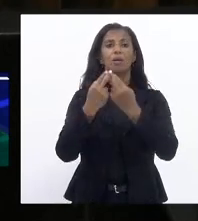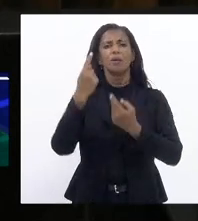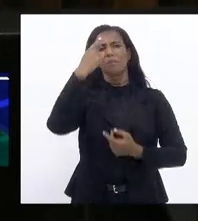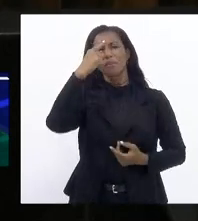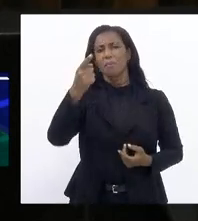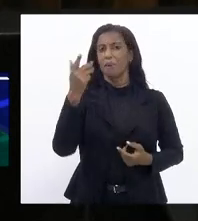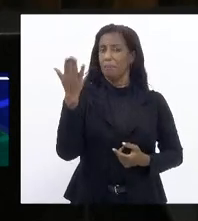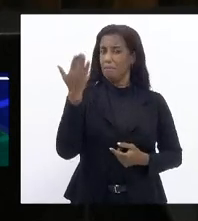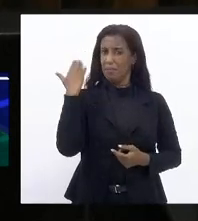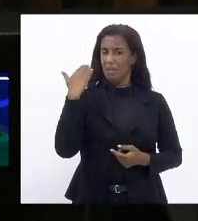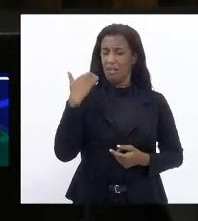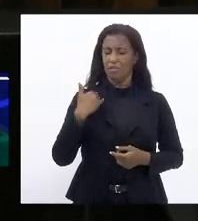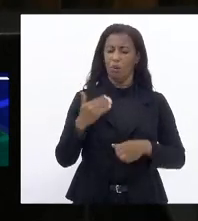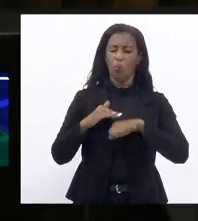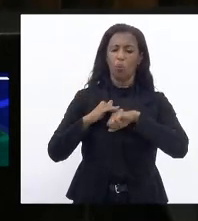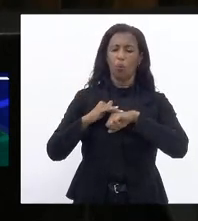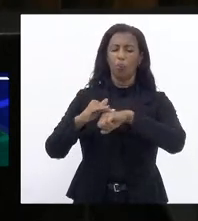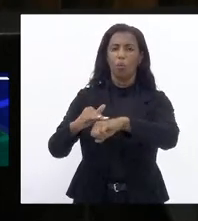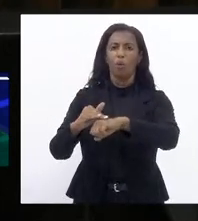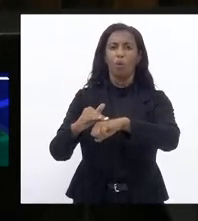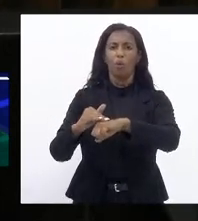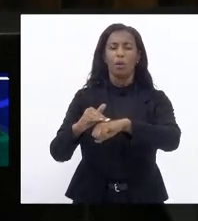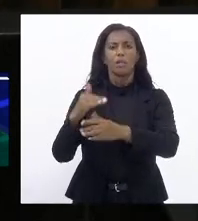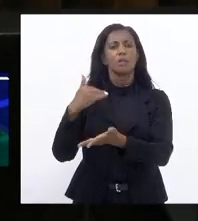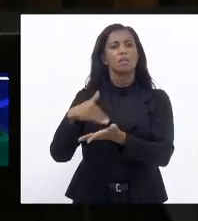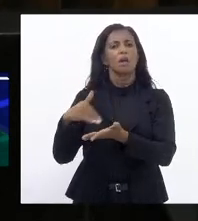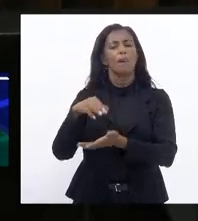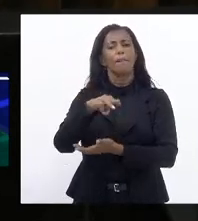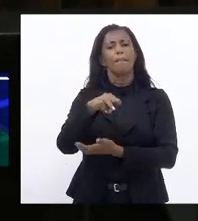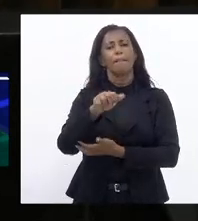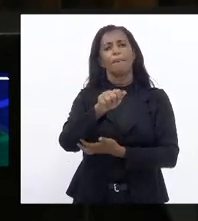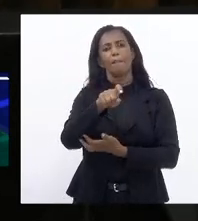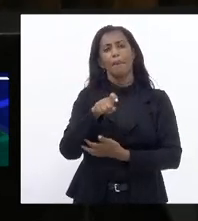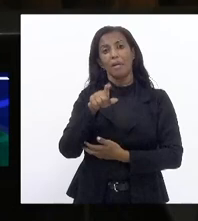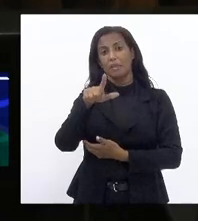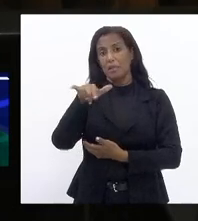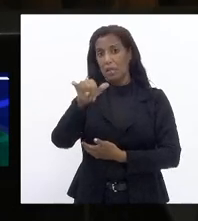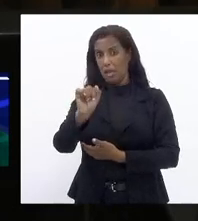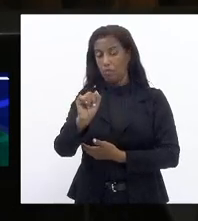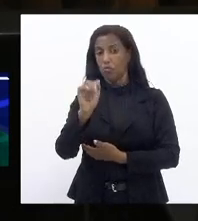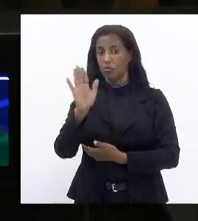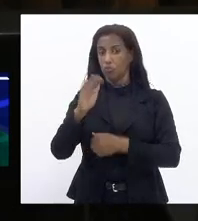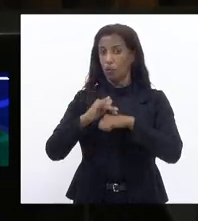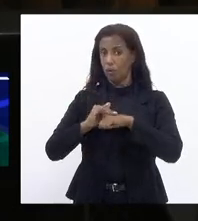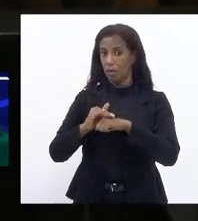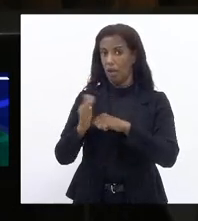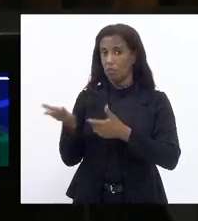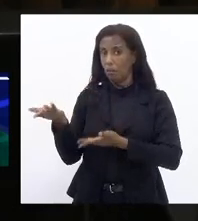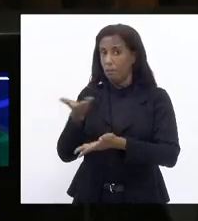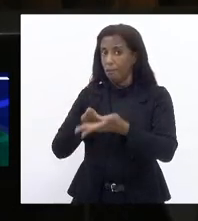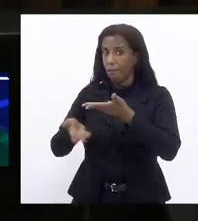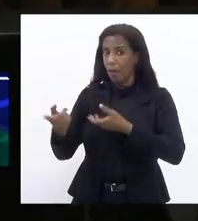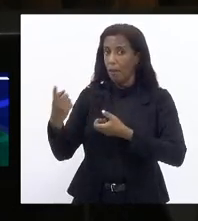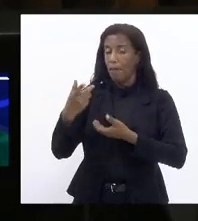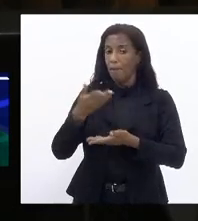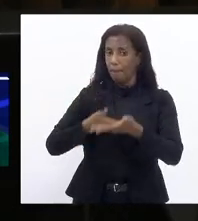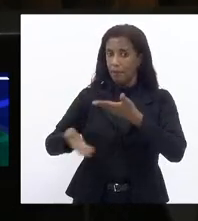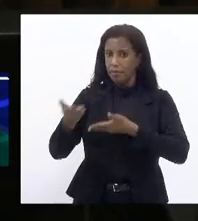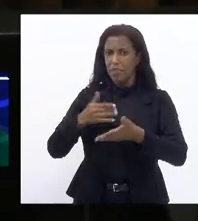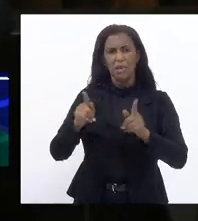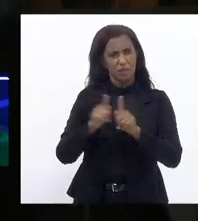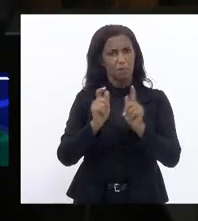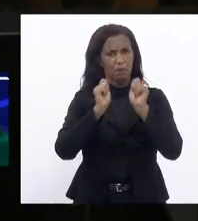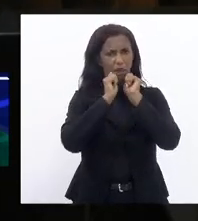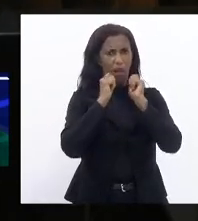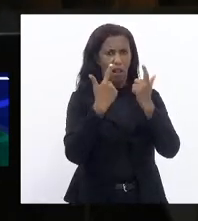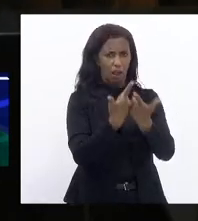nós conversamos com o secretário Maxi Lemos sobre a possibilidade de uma parceria. Eu já tinha conversado com o deputado André Ciliano, que também já colocou a LERJ à disposição